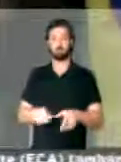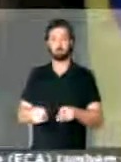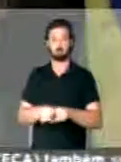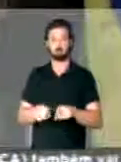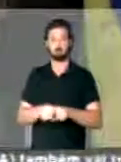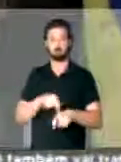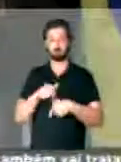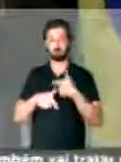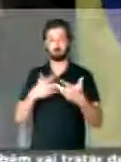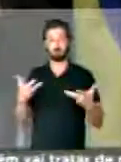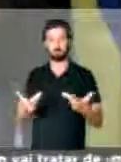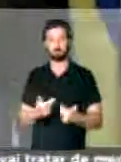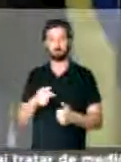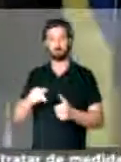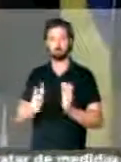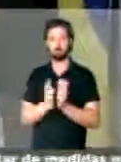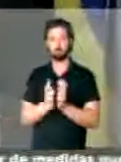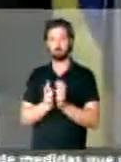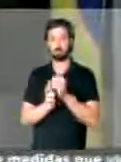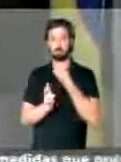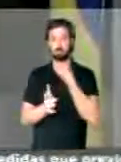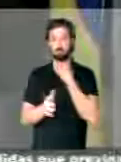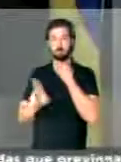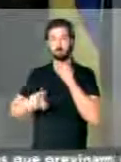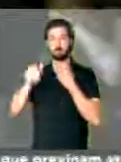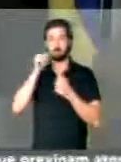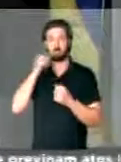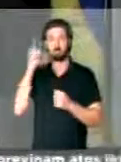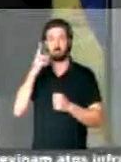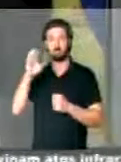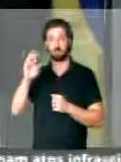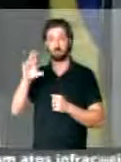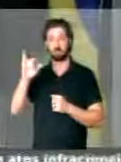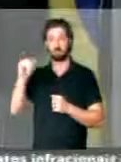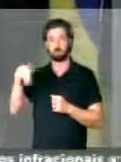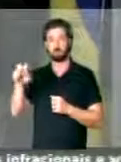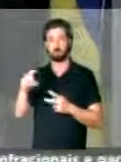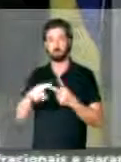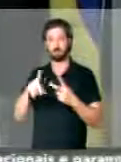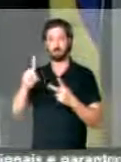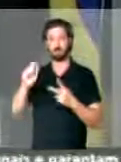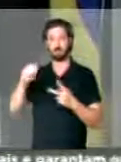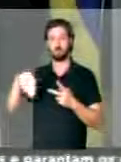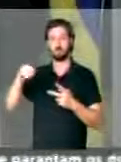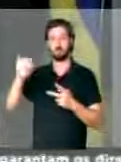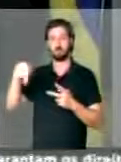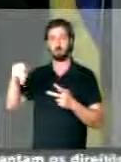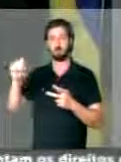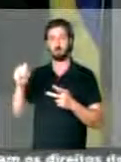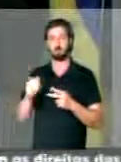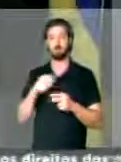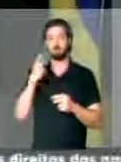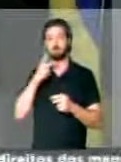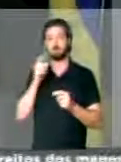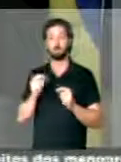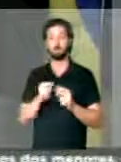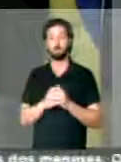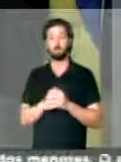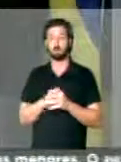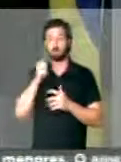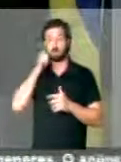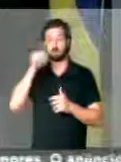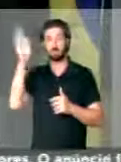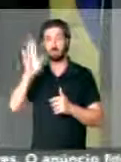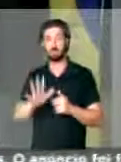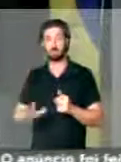grande trabalho realizado por essa bancada através das deputadas Elcione e Dâmina, e dizer para todas as mulheres do